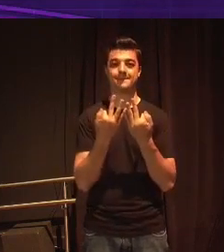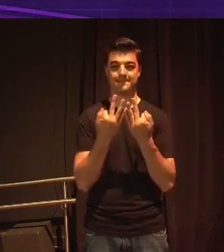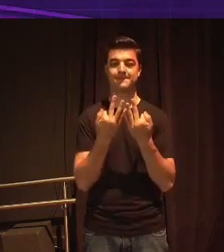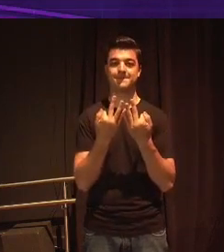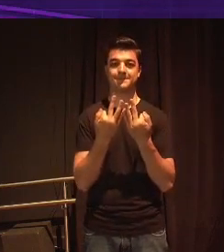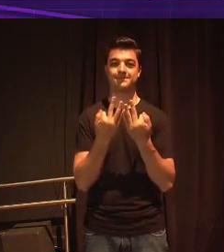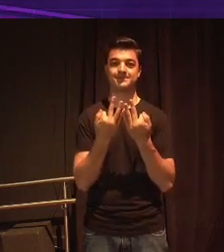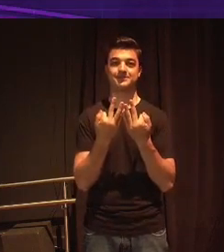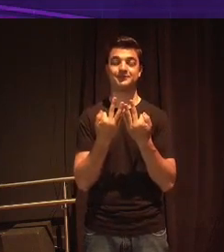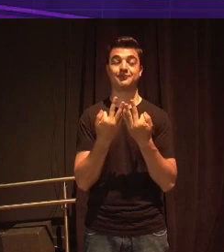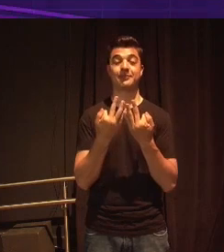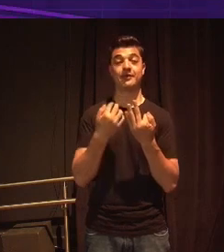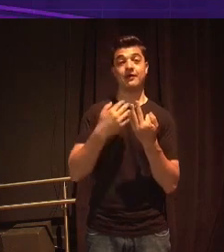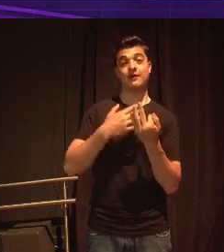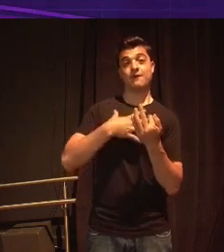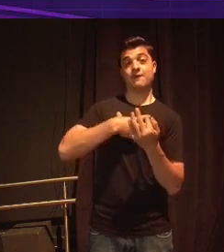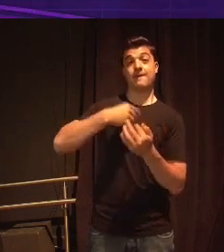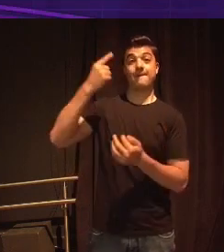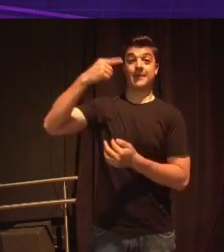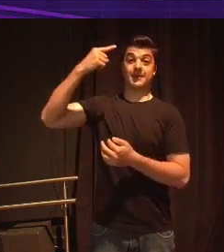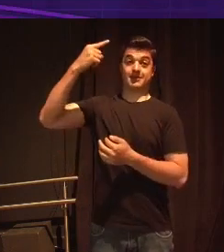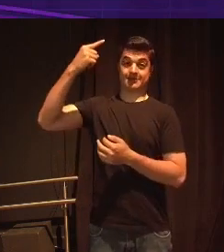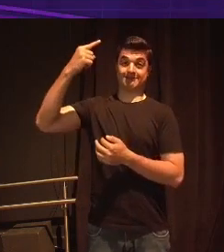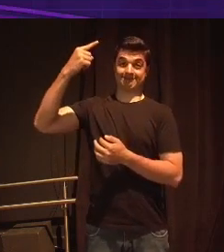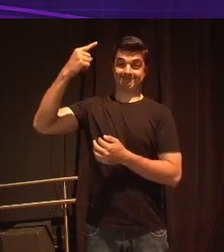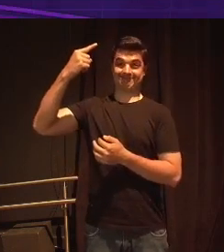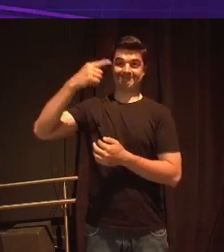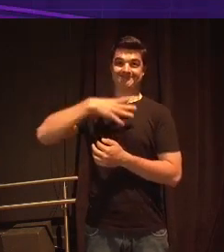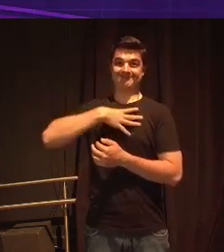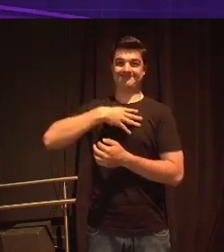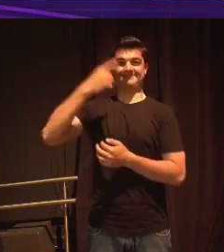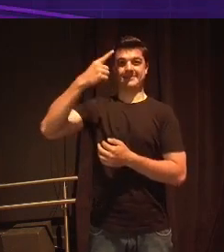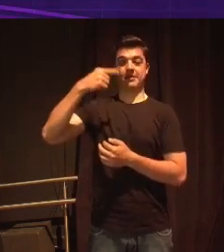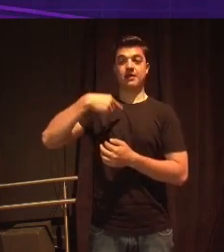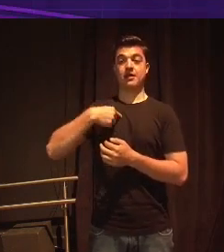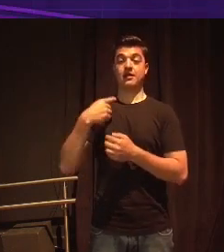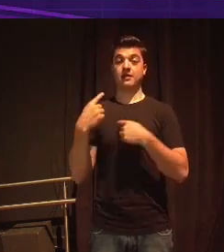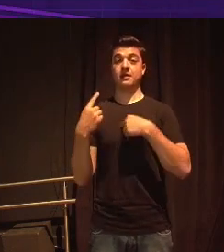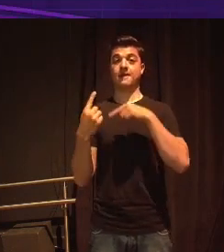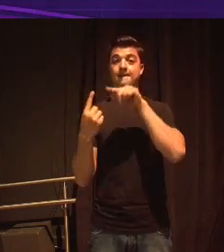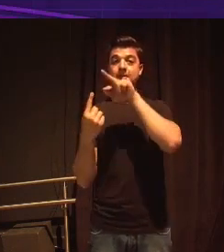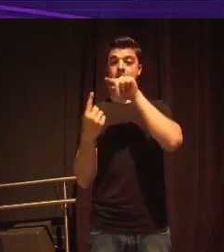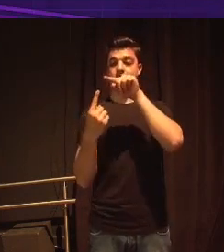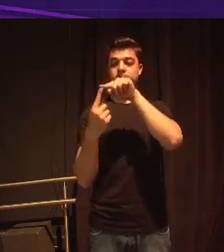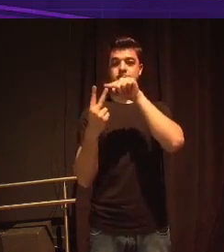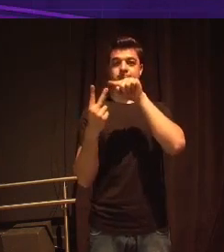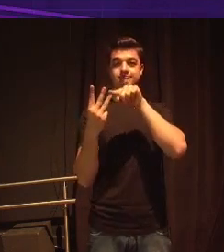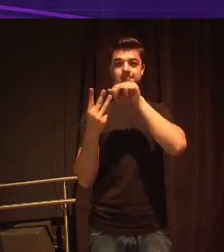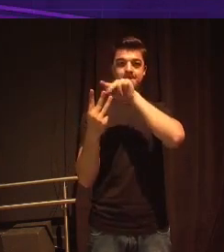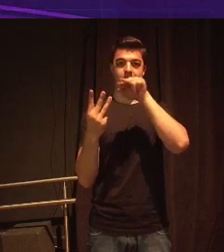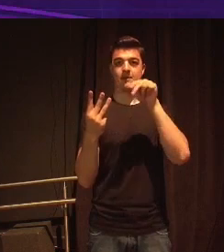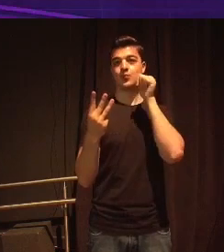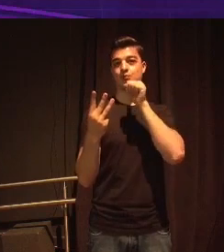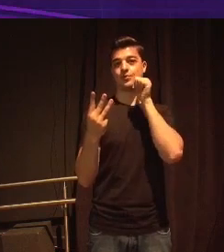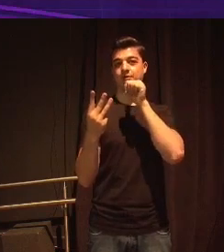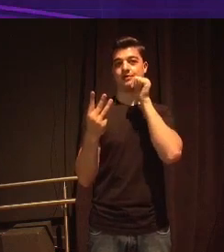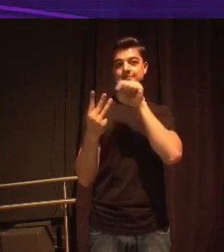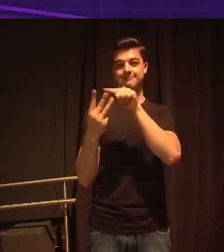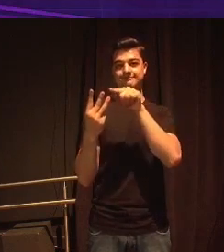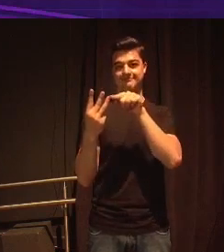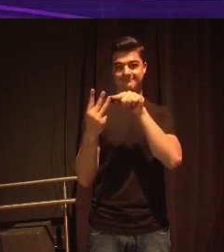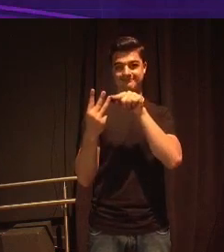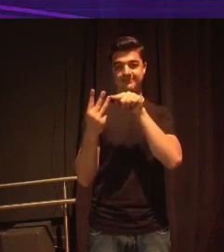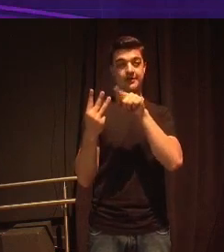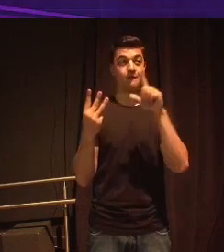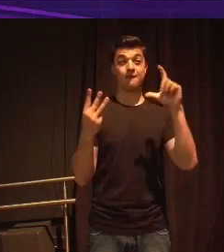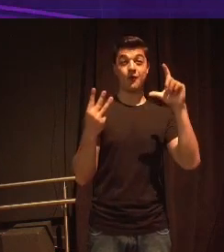eu sou filha mais velha de 3 mulheres, a foto da direita está a minha mãe, foi uma viagem recente aí